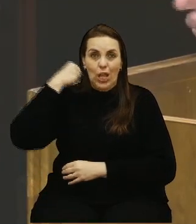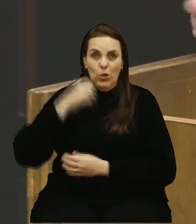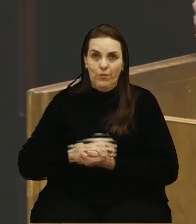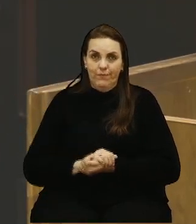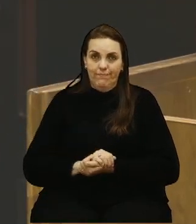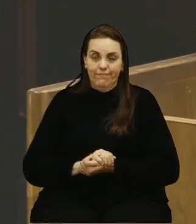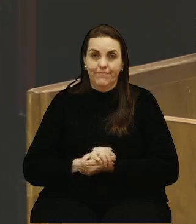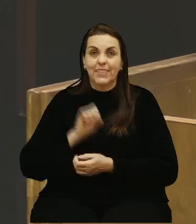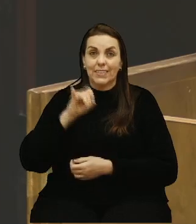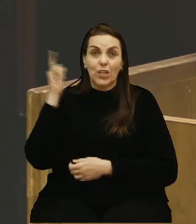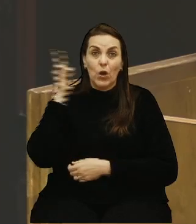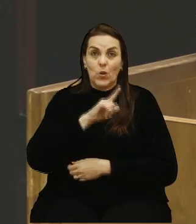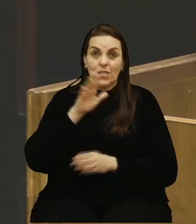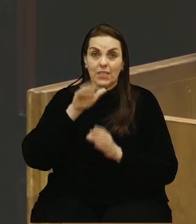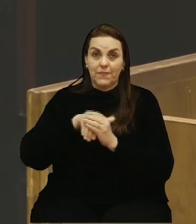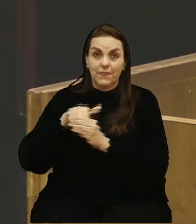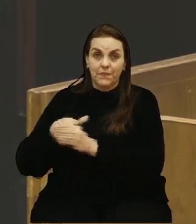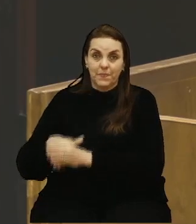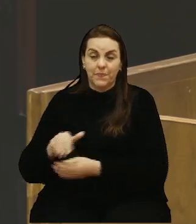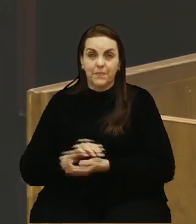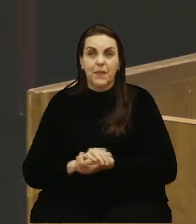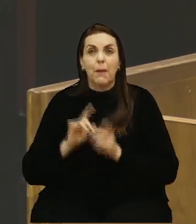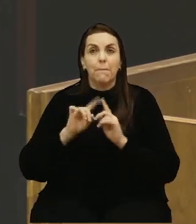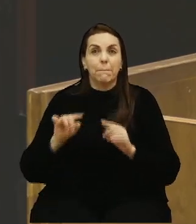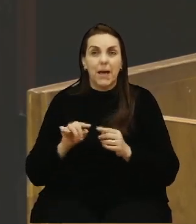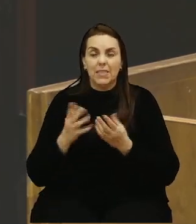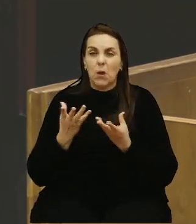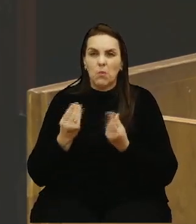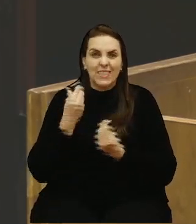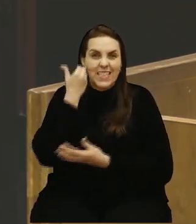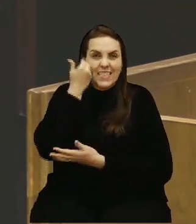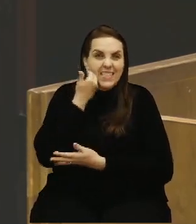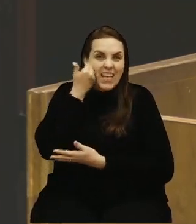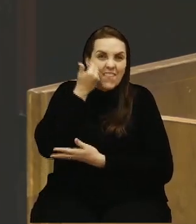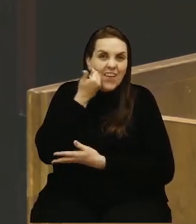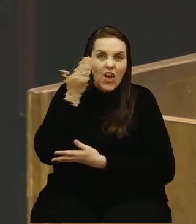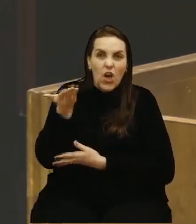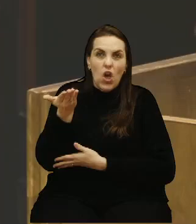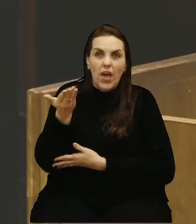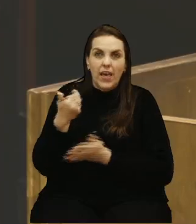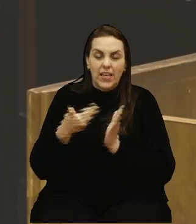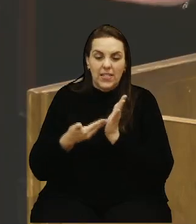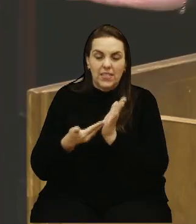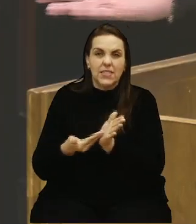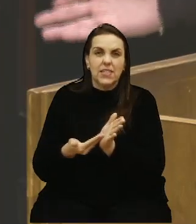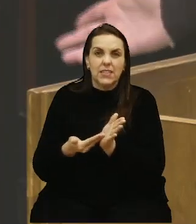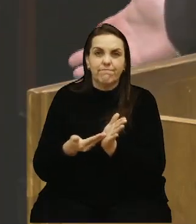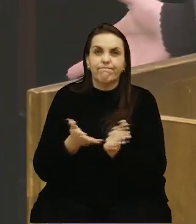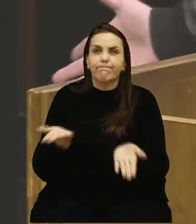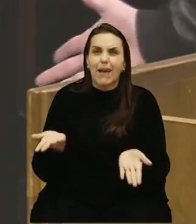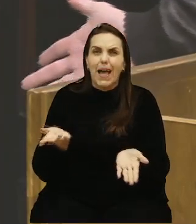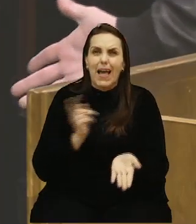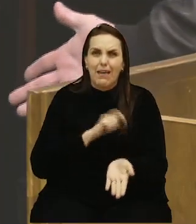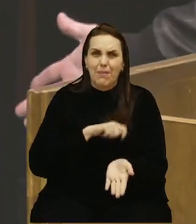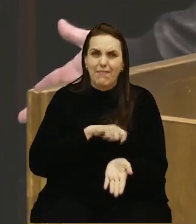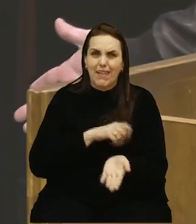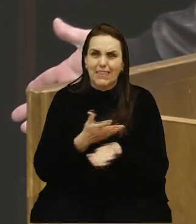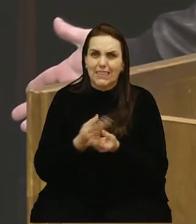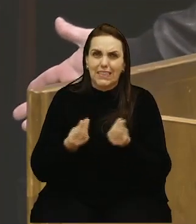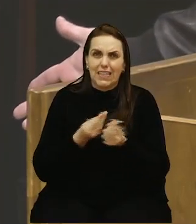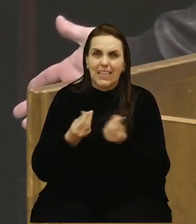se conseguir se eleger. Mas com tanta sem-vergonhice, com tanta picaretagem, porque não tem outra